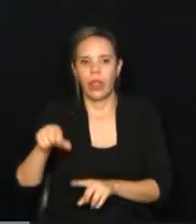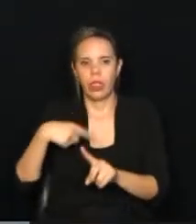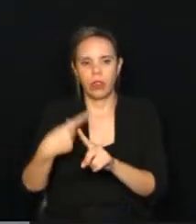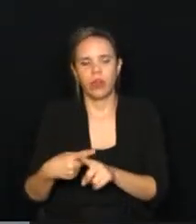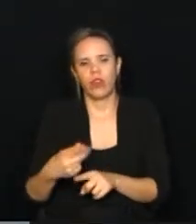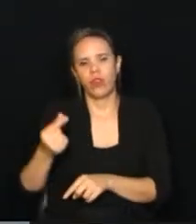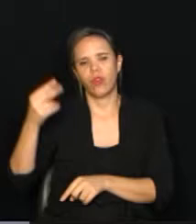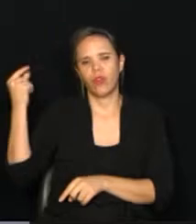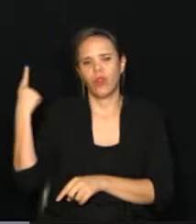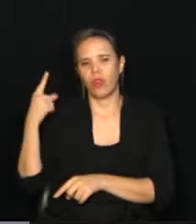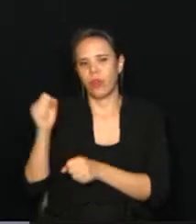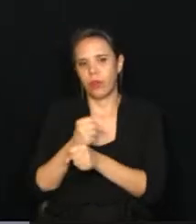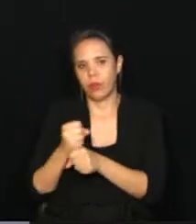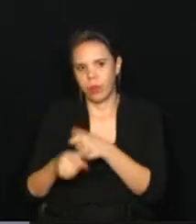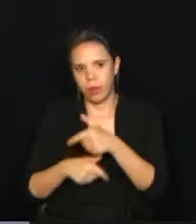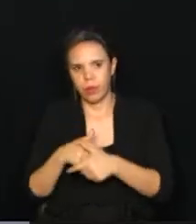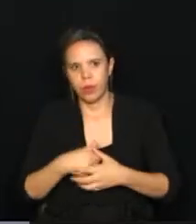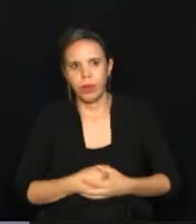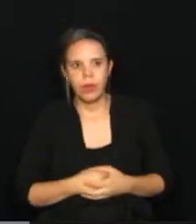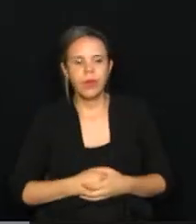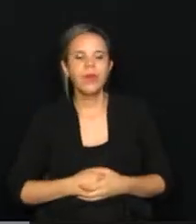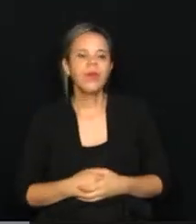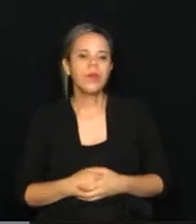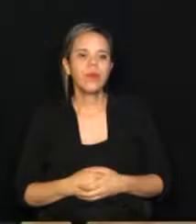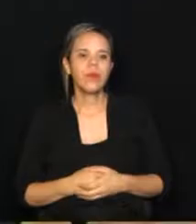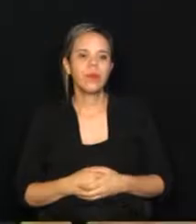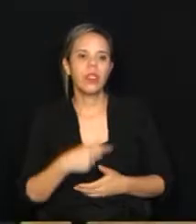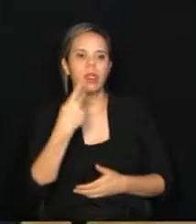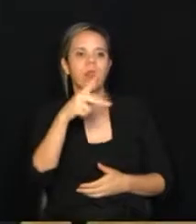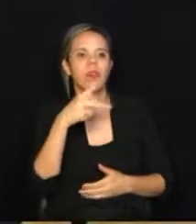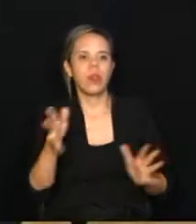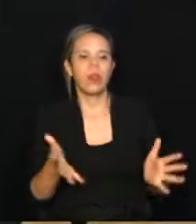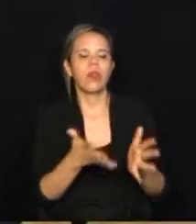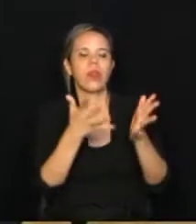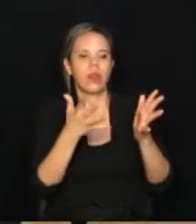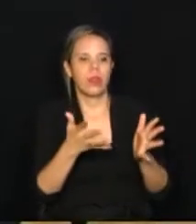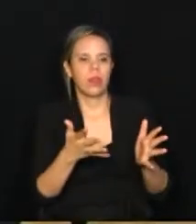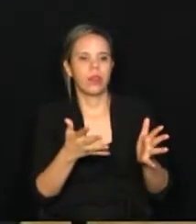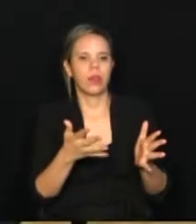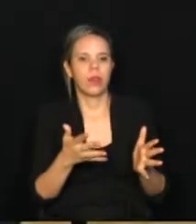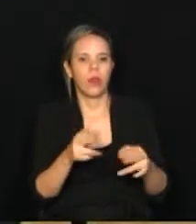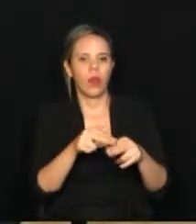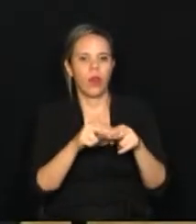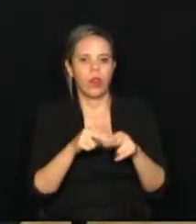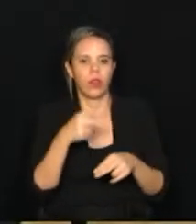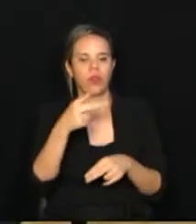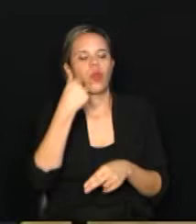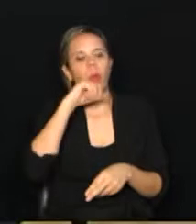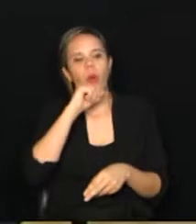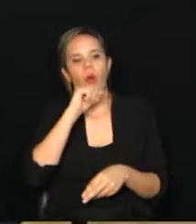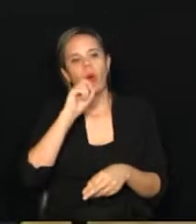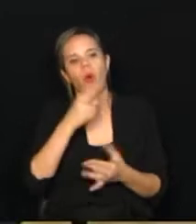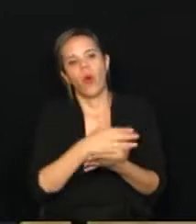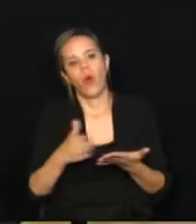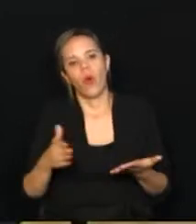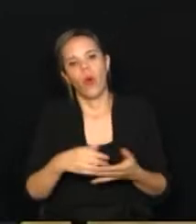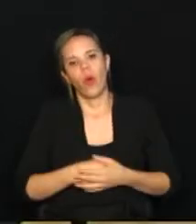faz mais de 10 anos. E essa sua influência foi por conta da sua mãe no